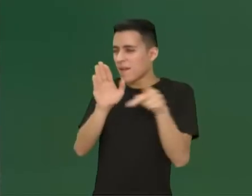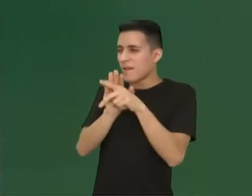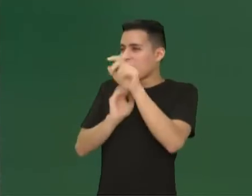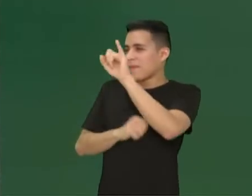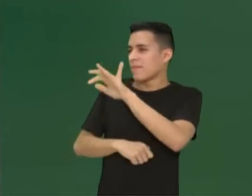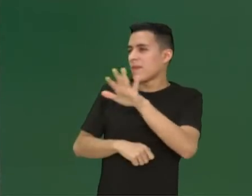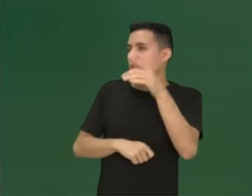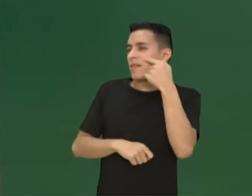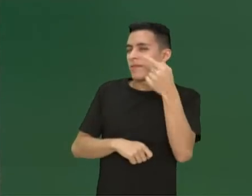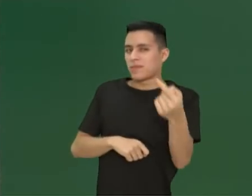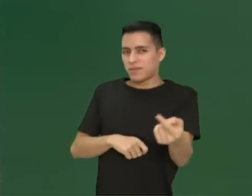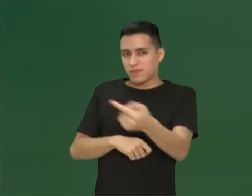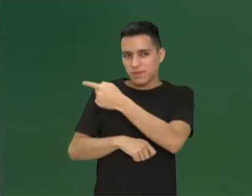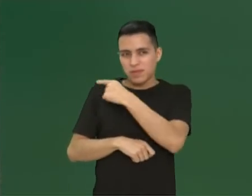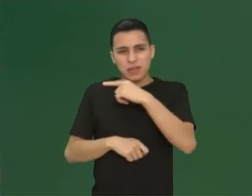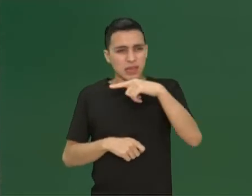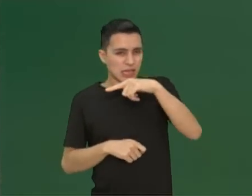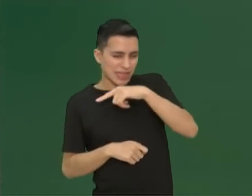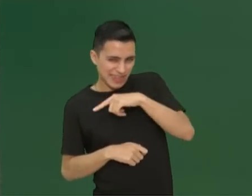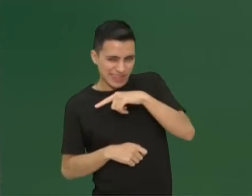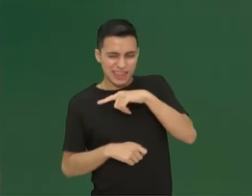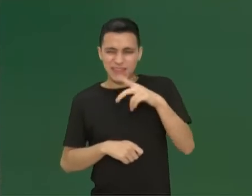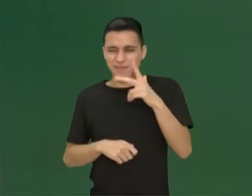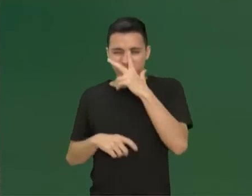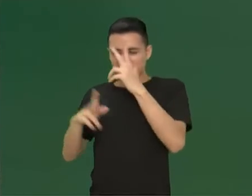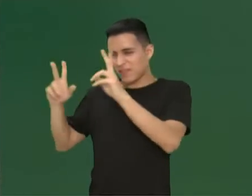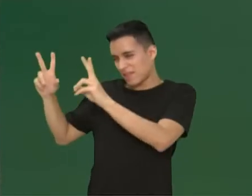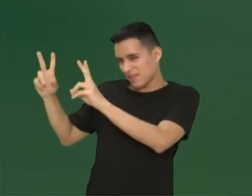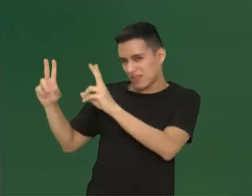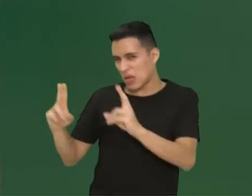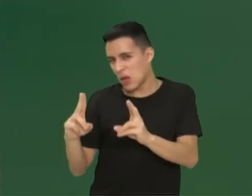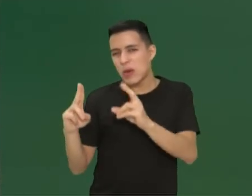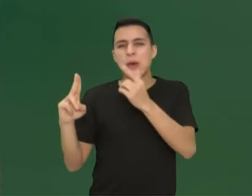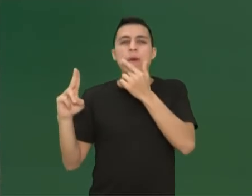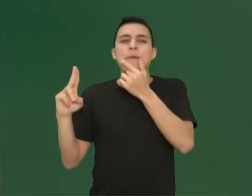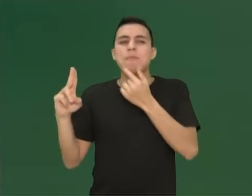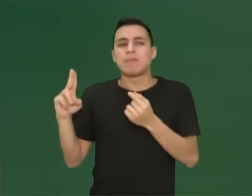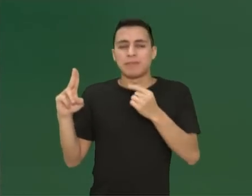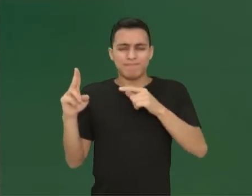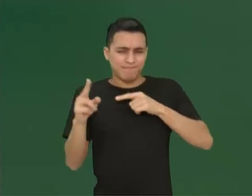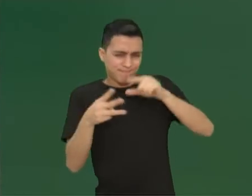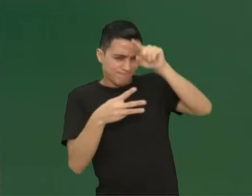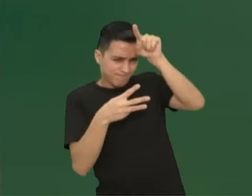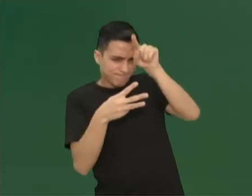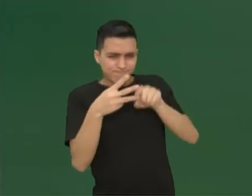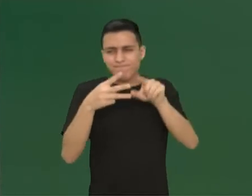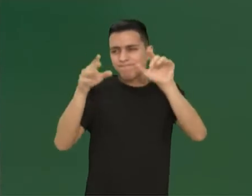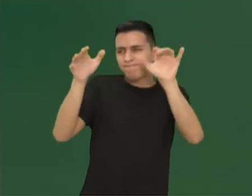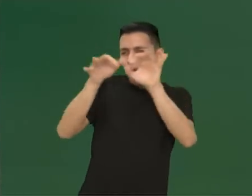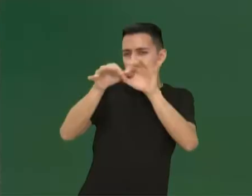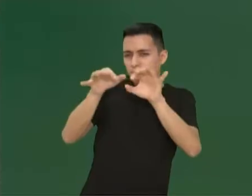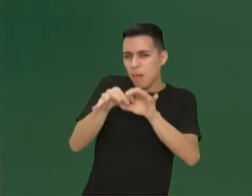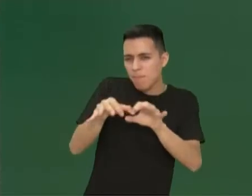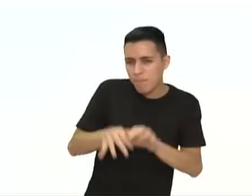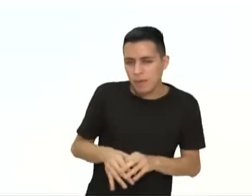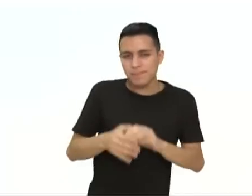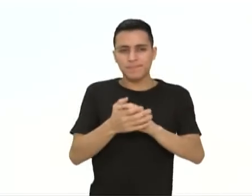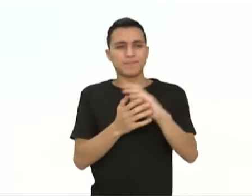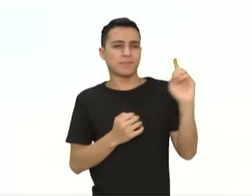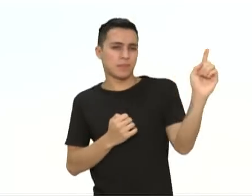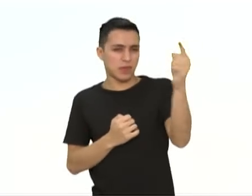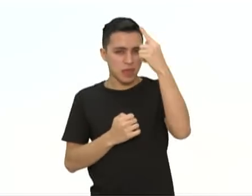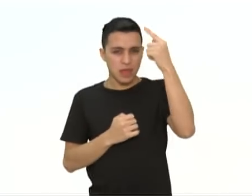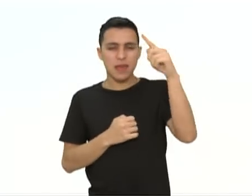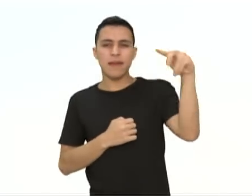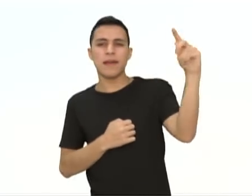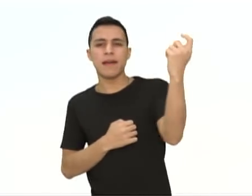imagem. Olha o que eu trago para vocês, eu trouxe um recorte ali do menino. Eu trouxe três situações. 1.